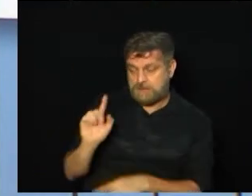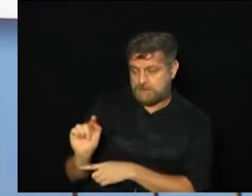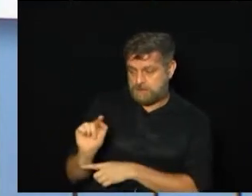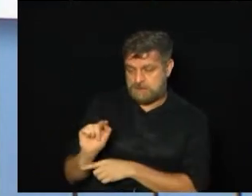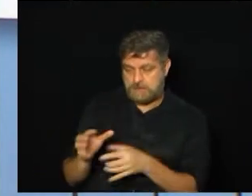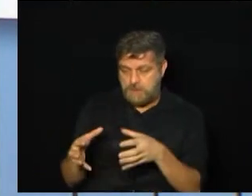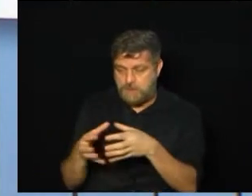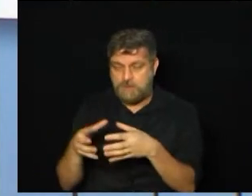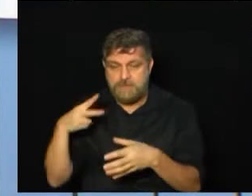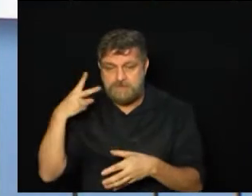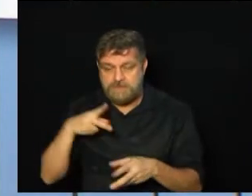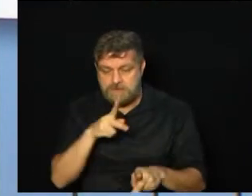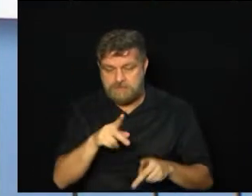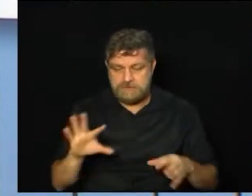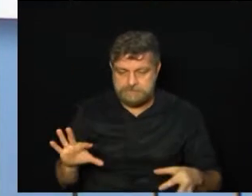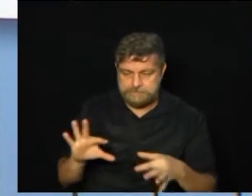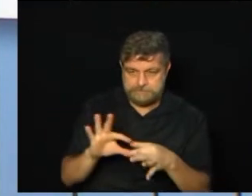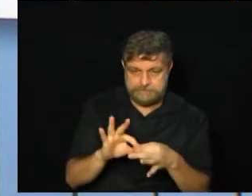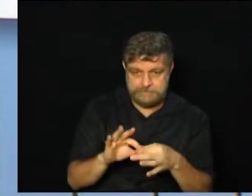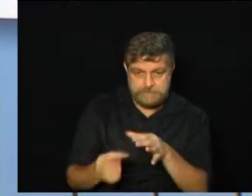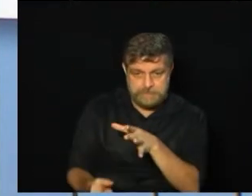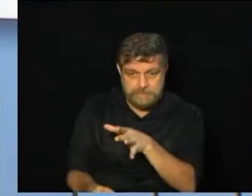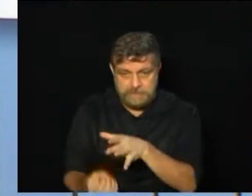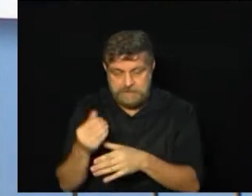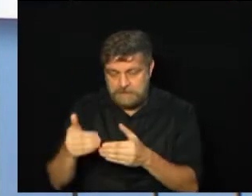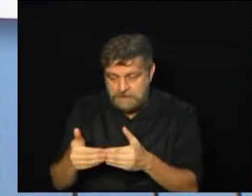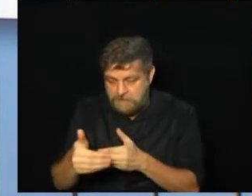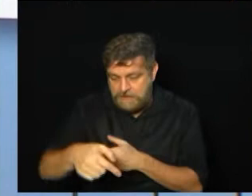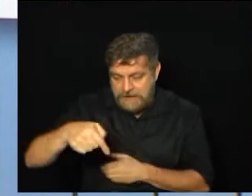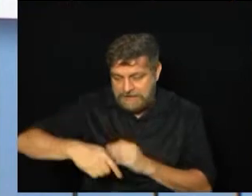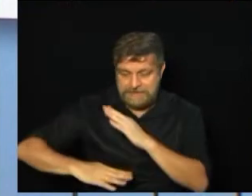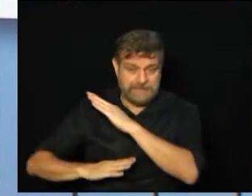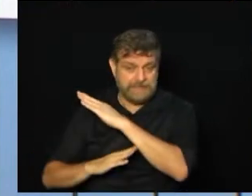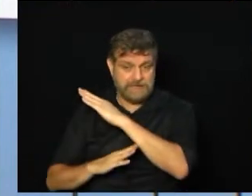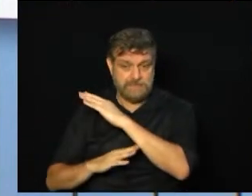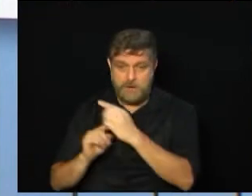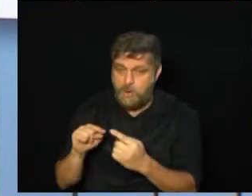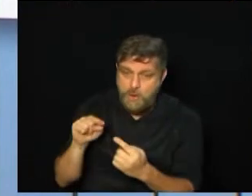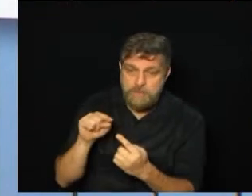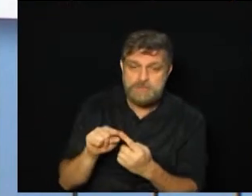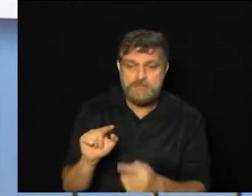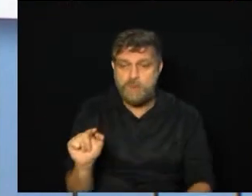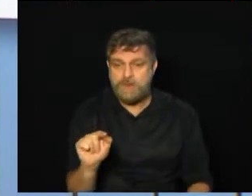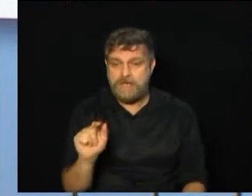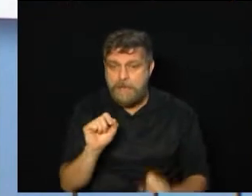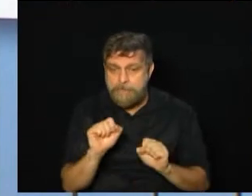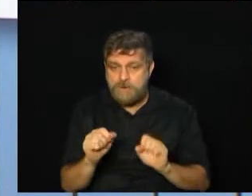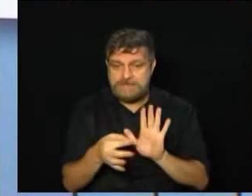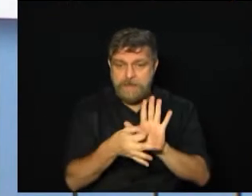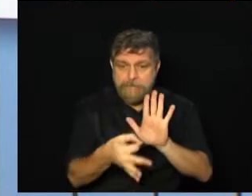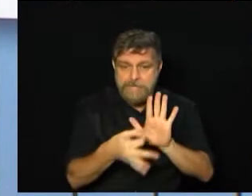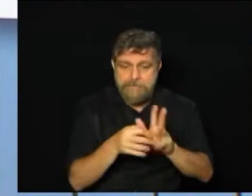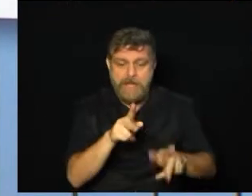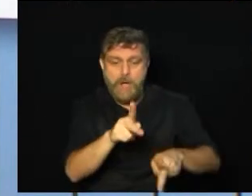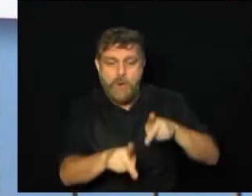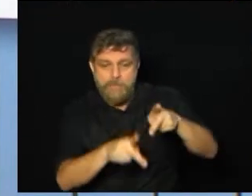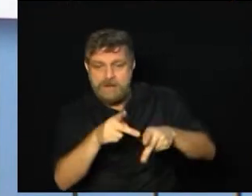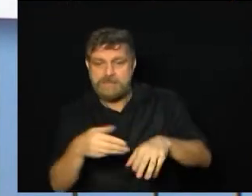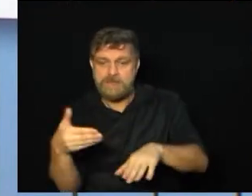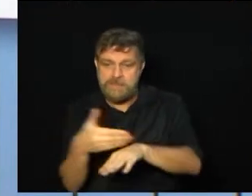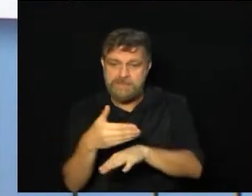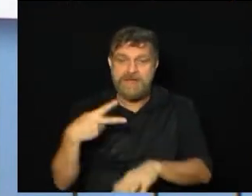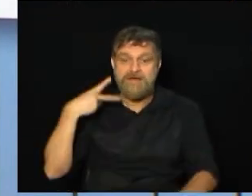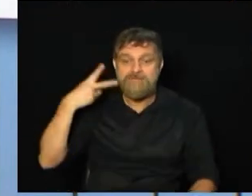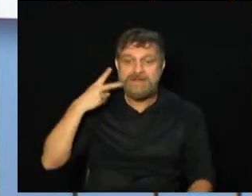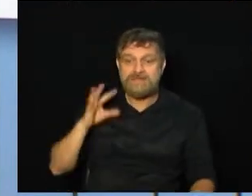frentes parlamentares foram criadas recentemente aqui no Legislativo, justamente porque elas possam ter a participação de